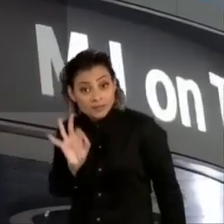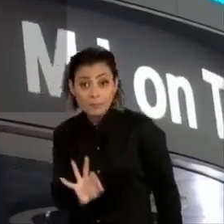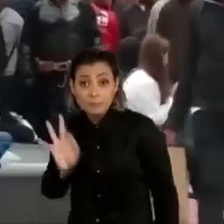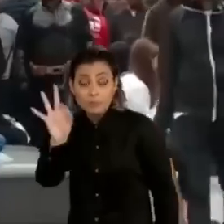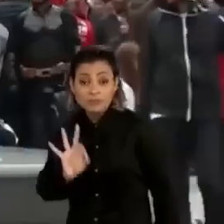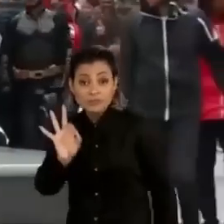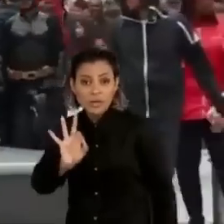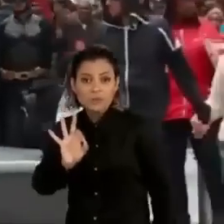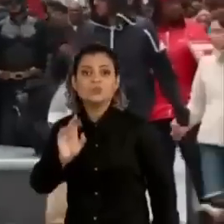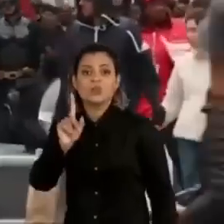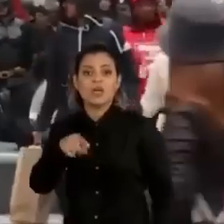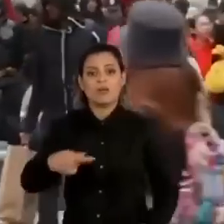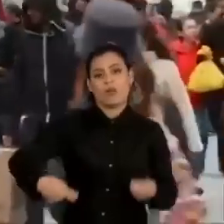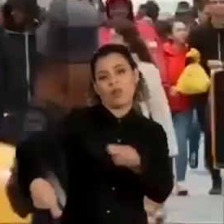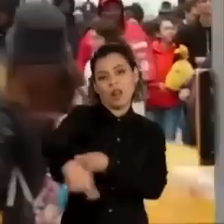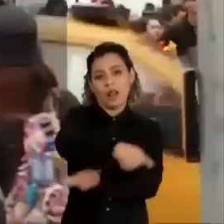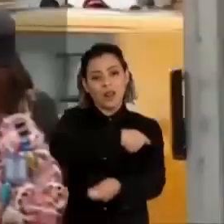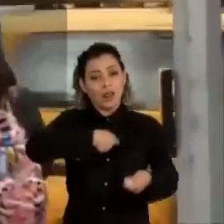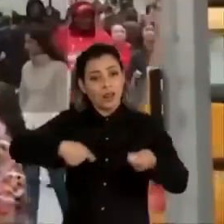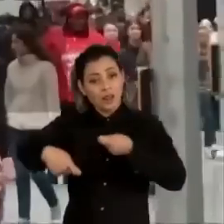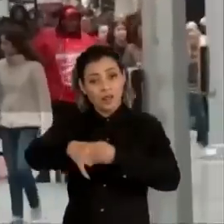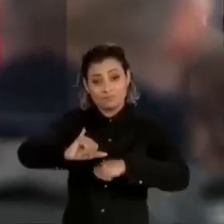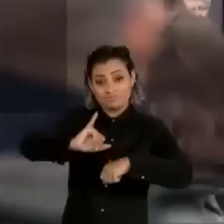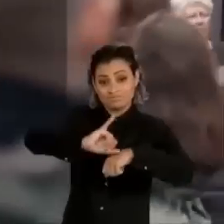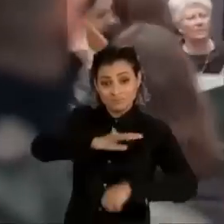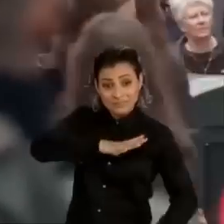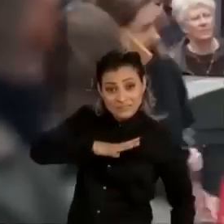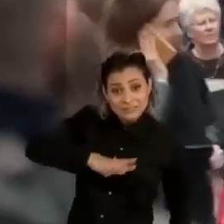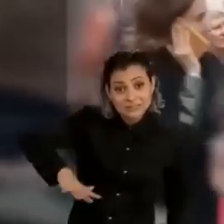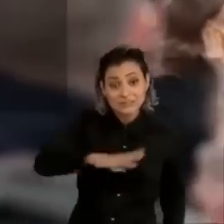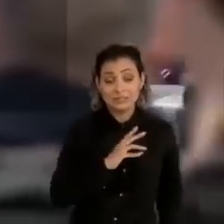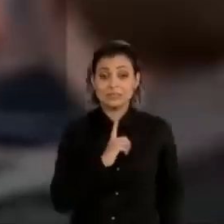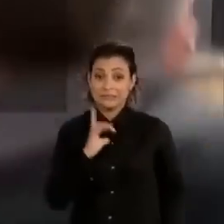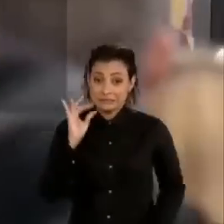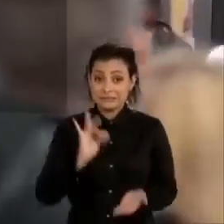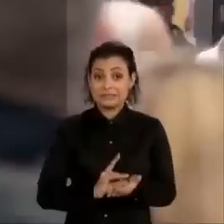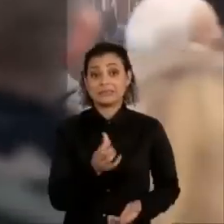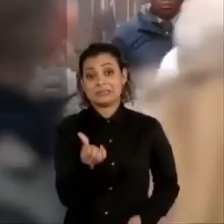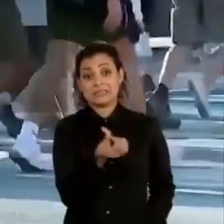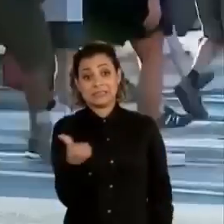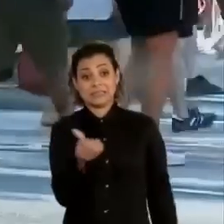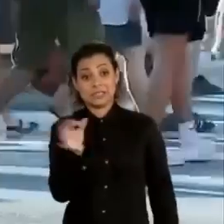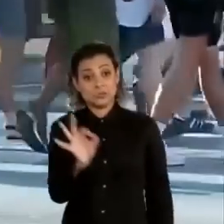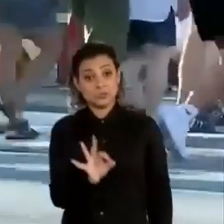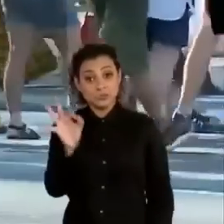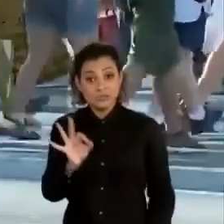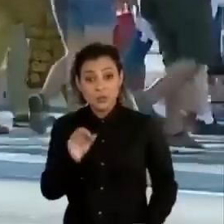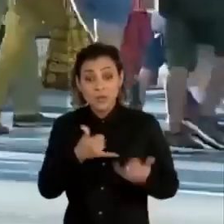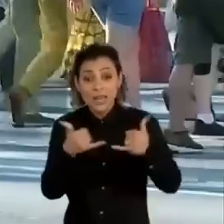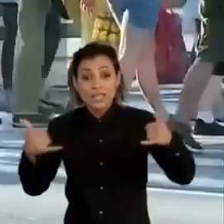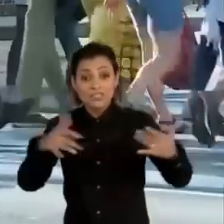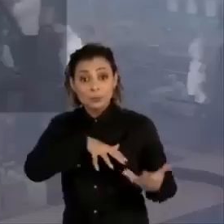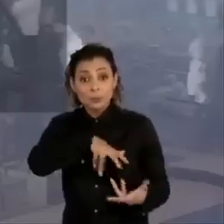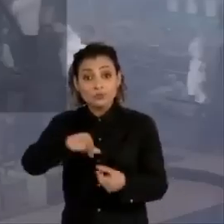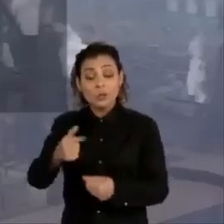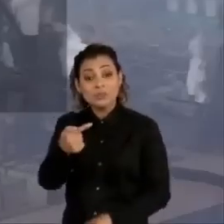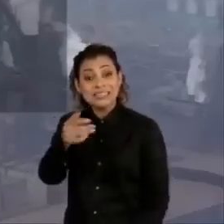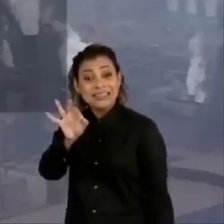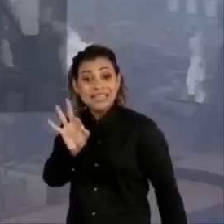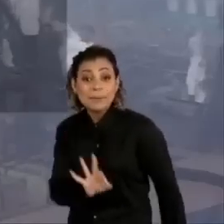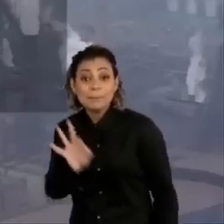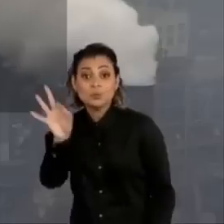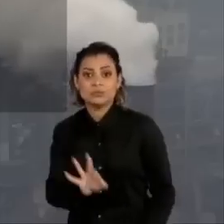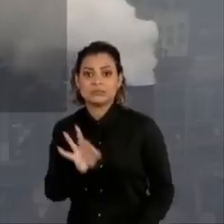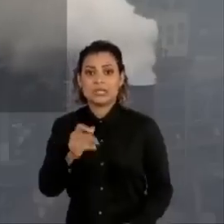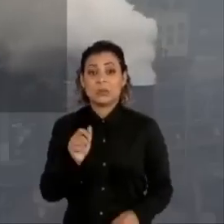riqueza mundial é gerada. Grandes centros que consomem 2/3 da energia mundial e emitem mais de 70%